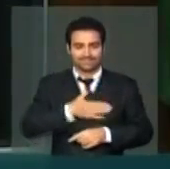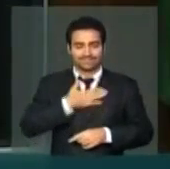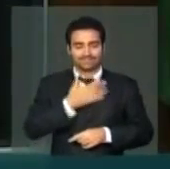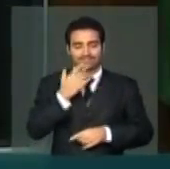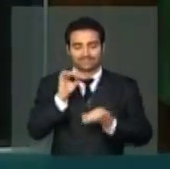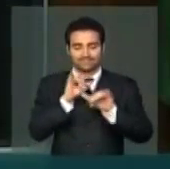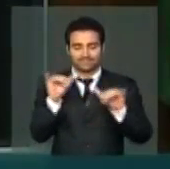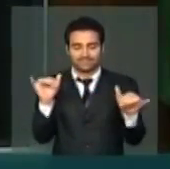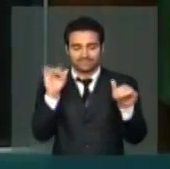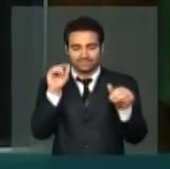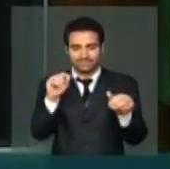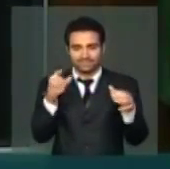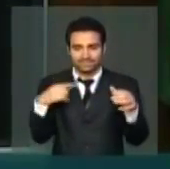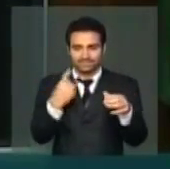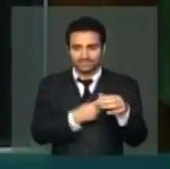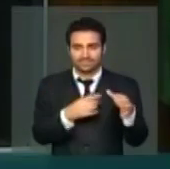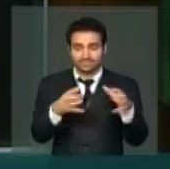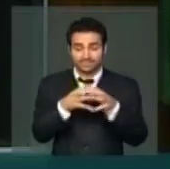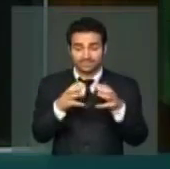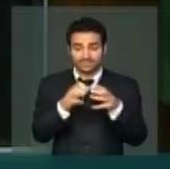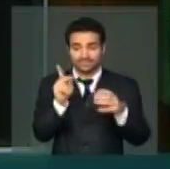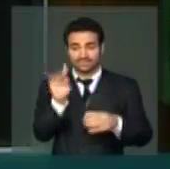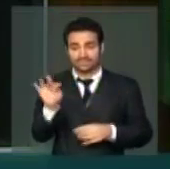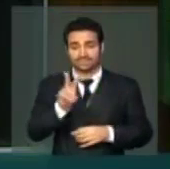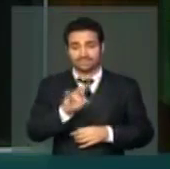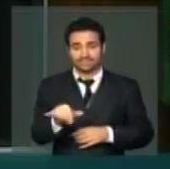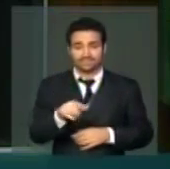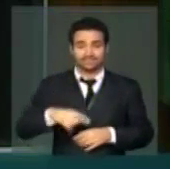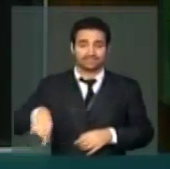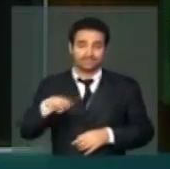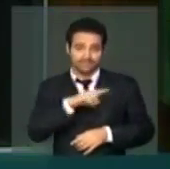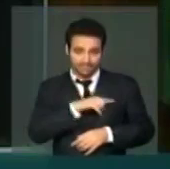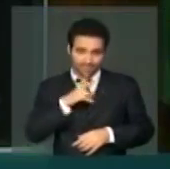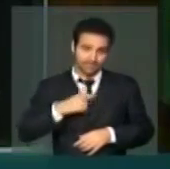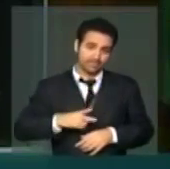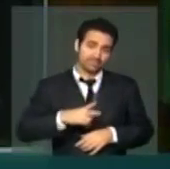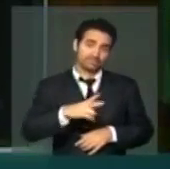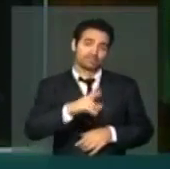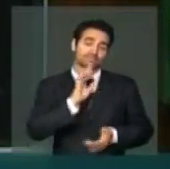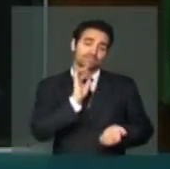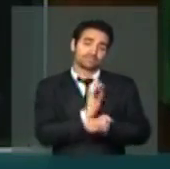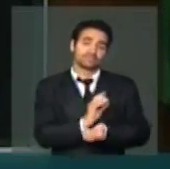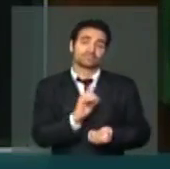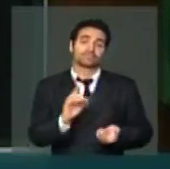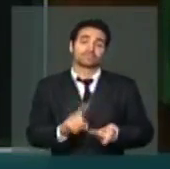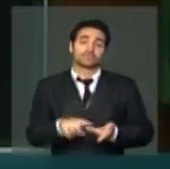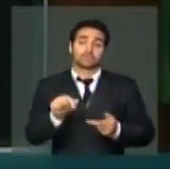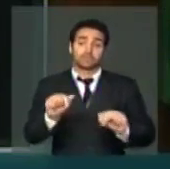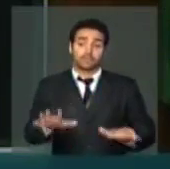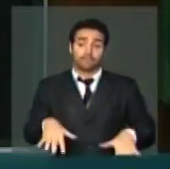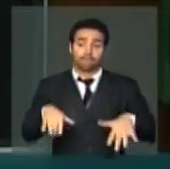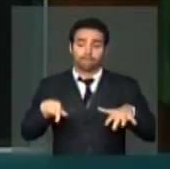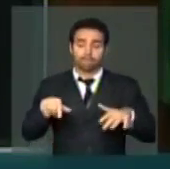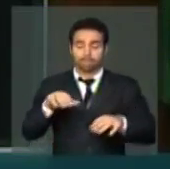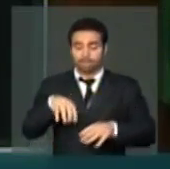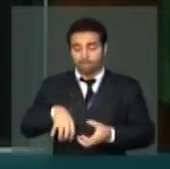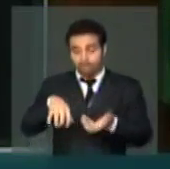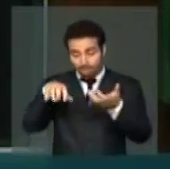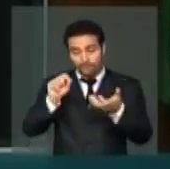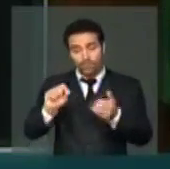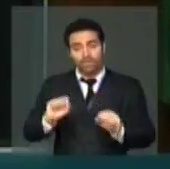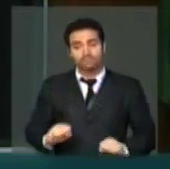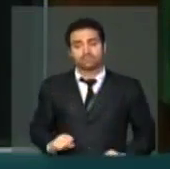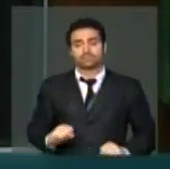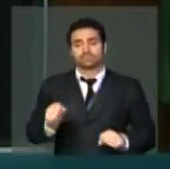que nossa bancada vai continuar aqui nesse plenário, nessa casa, nesse Congresso Nacional,